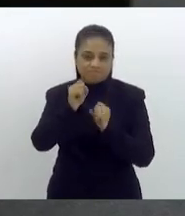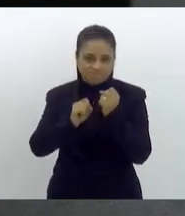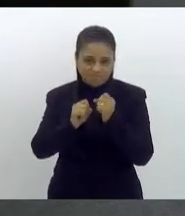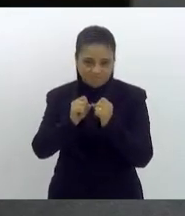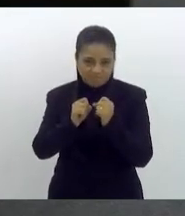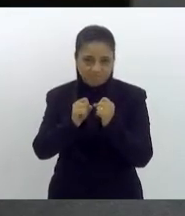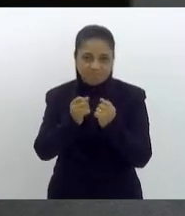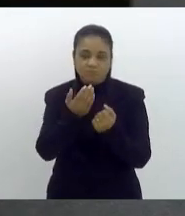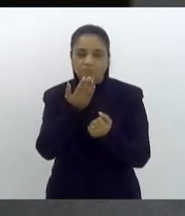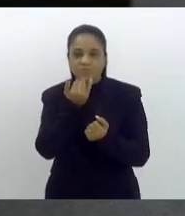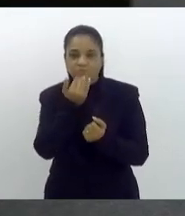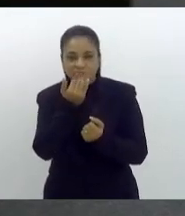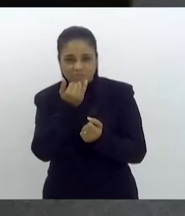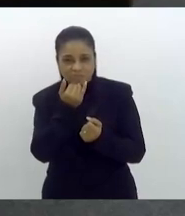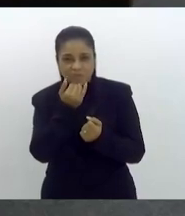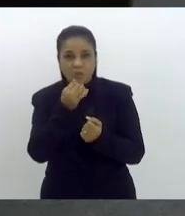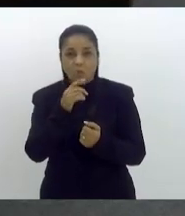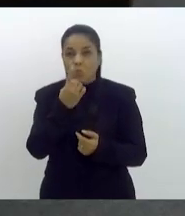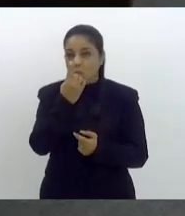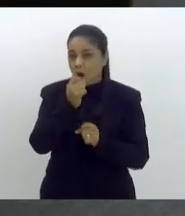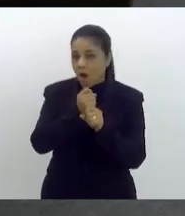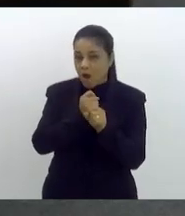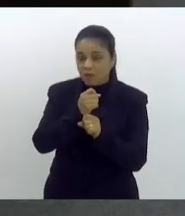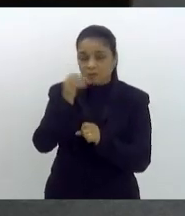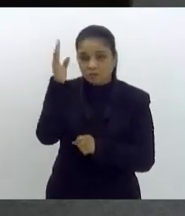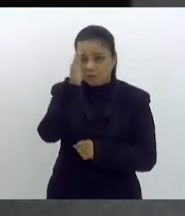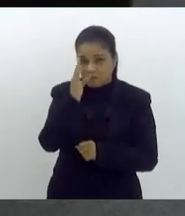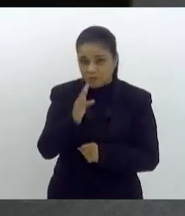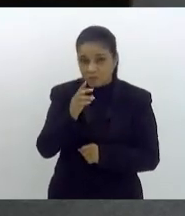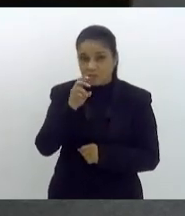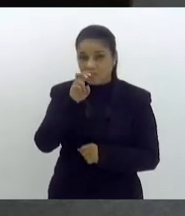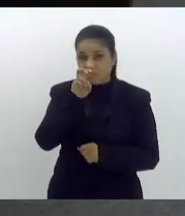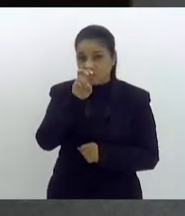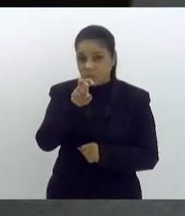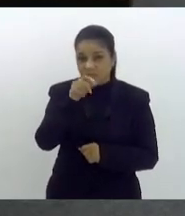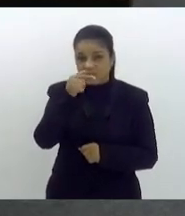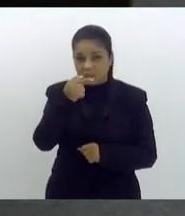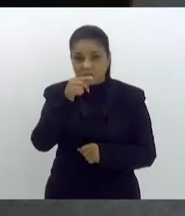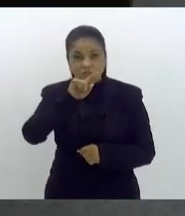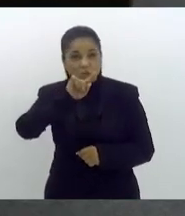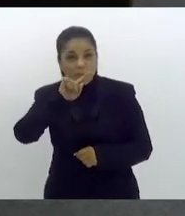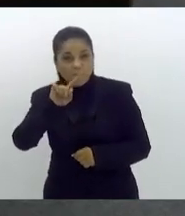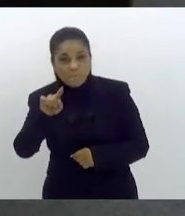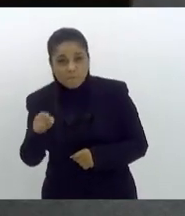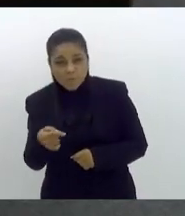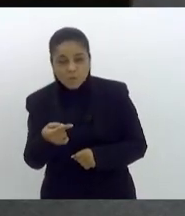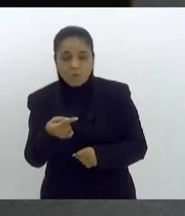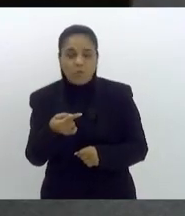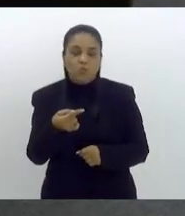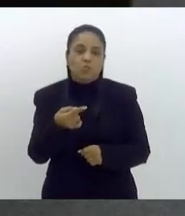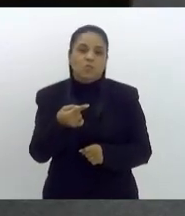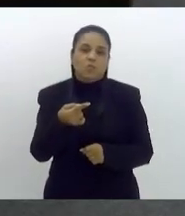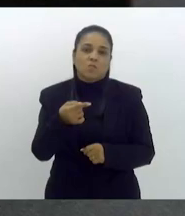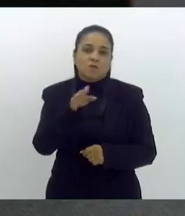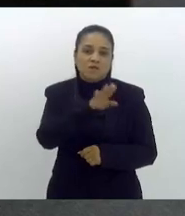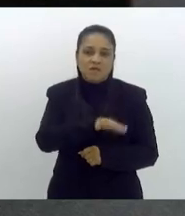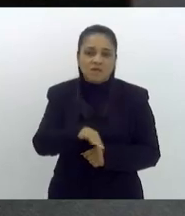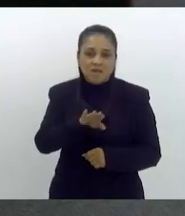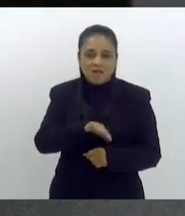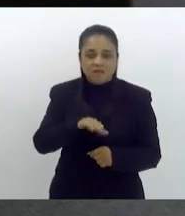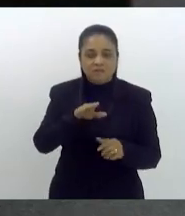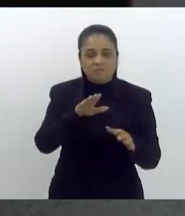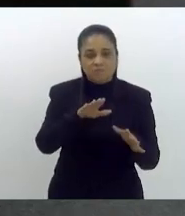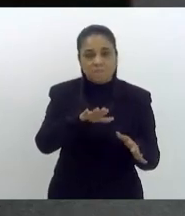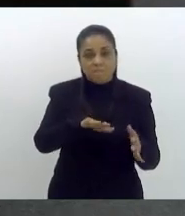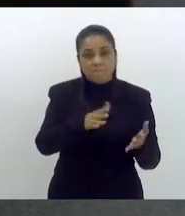ano no Brasil 57 mil crianças com mortes precoces no